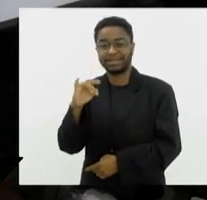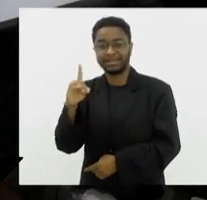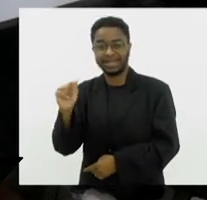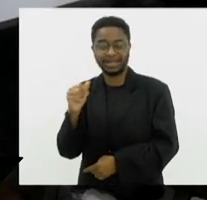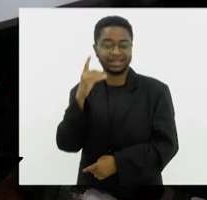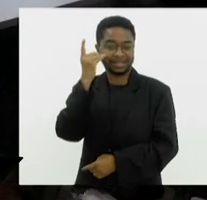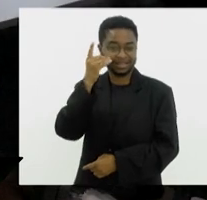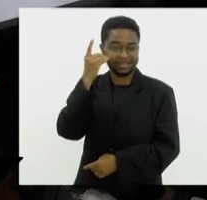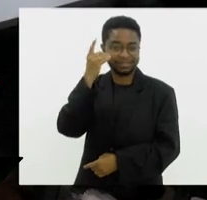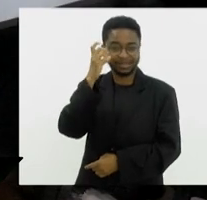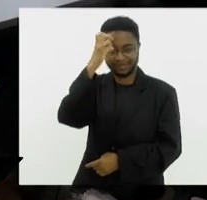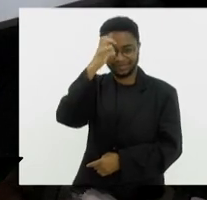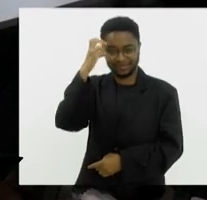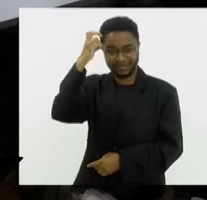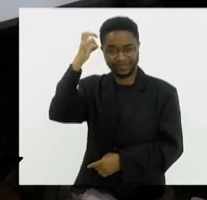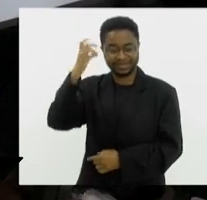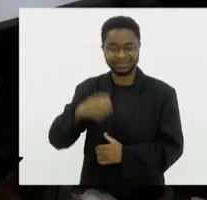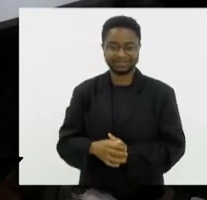deputada Verônica.